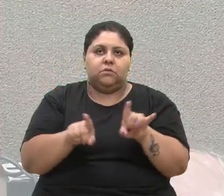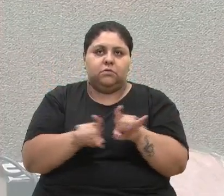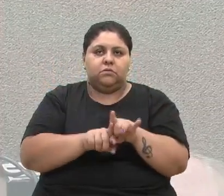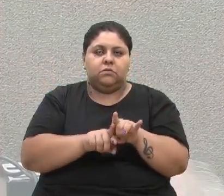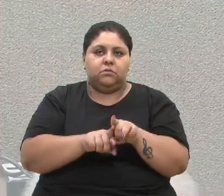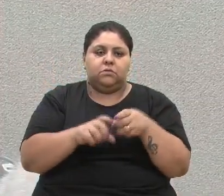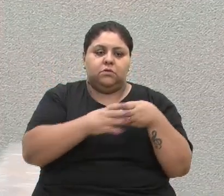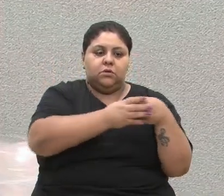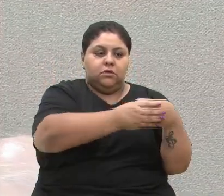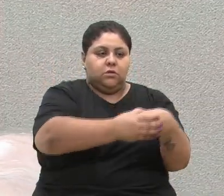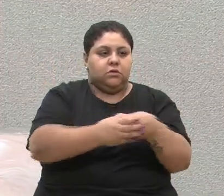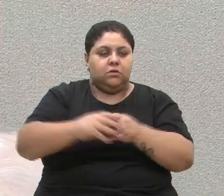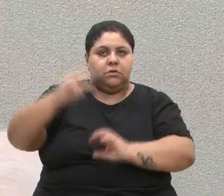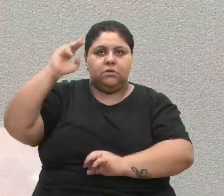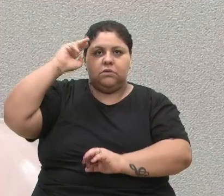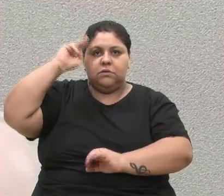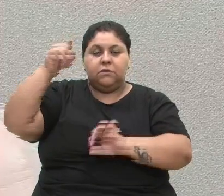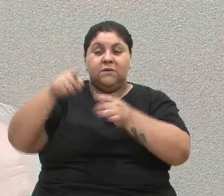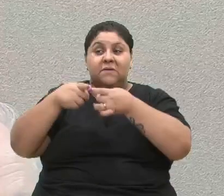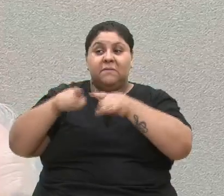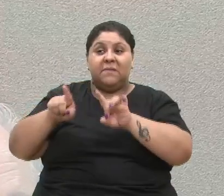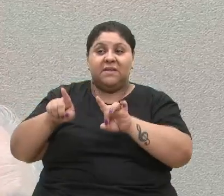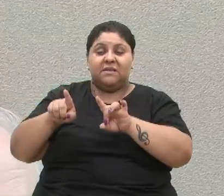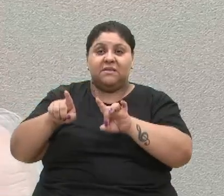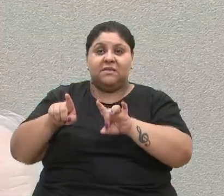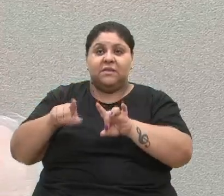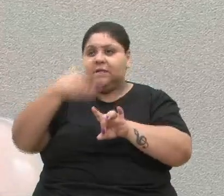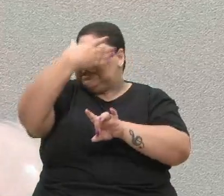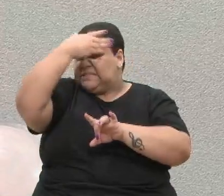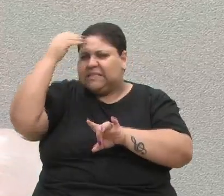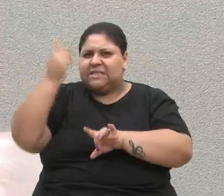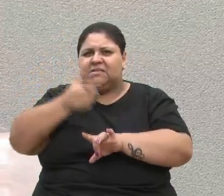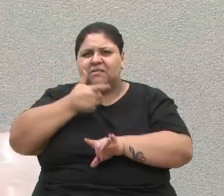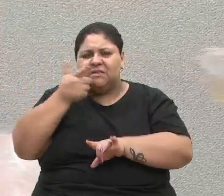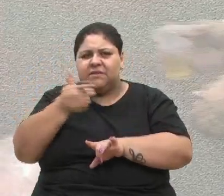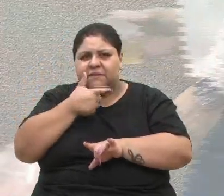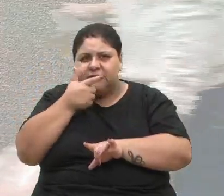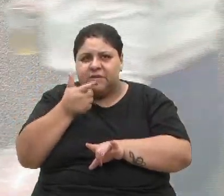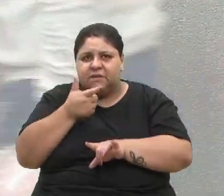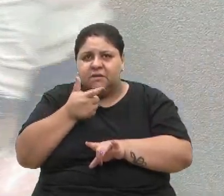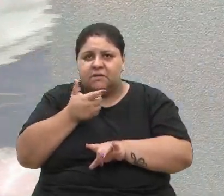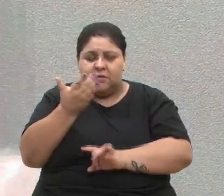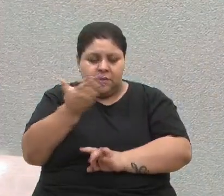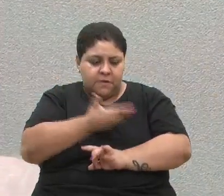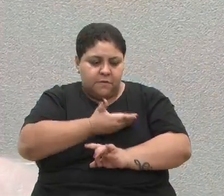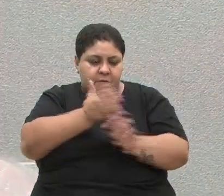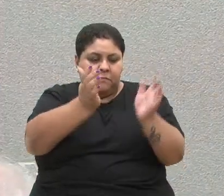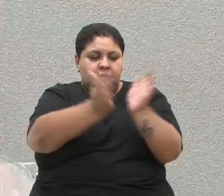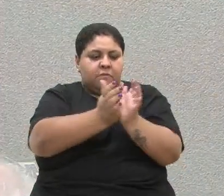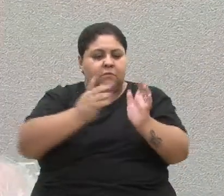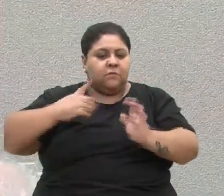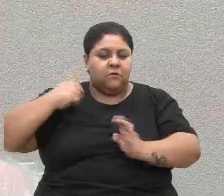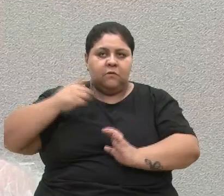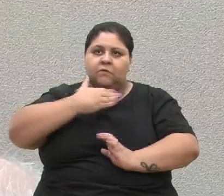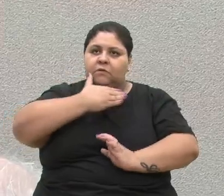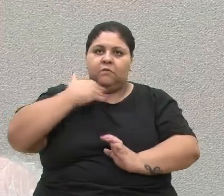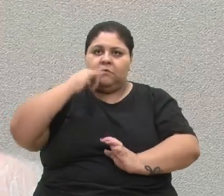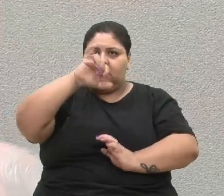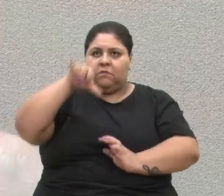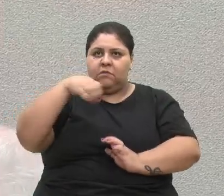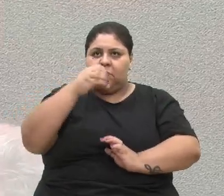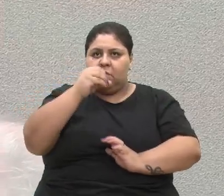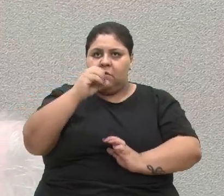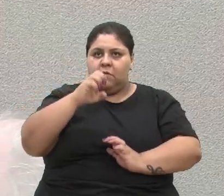grupo escoteiro, mas deixei de citar o grande escoteiro, amigo, colega, advogado, falecido José Ferreira